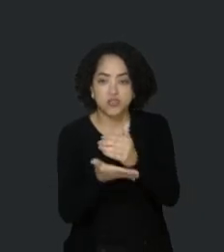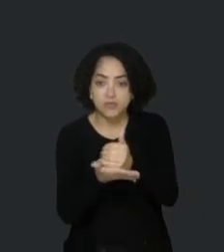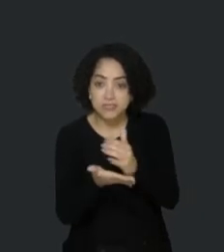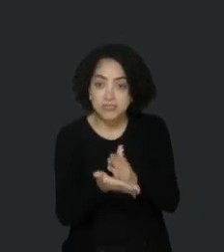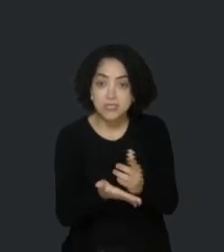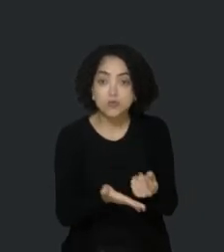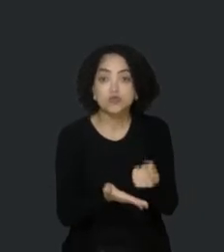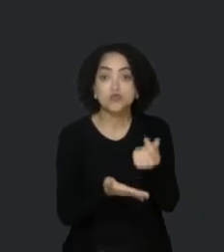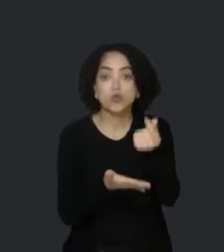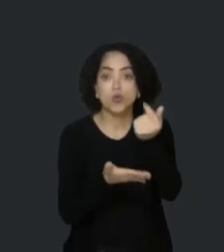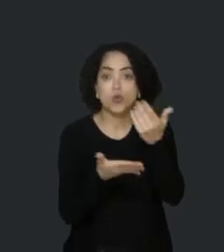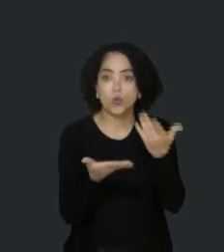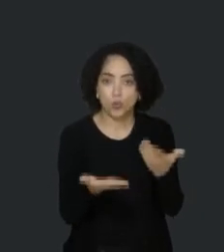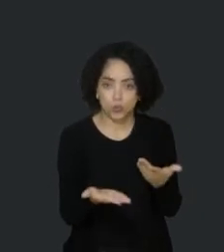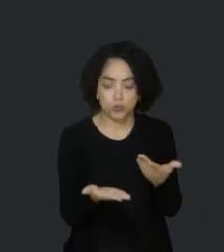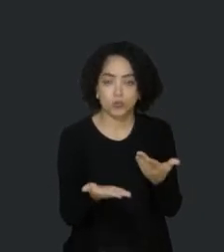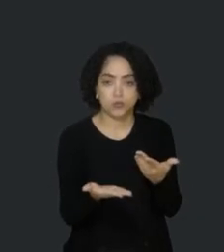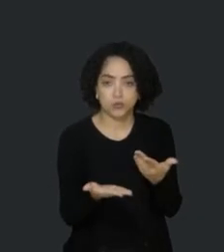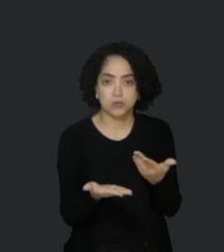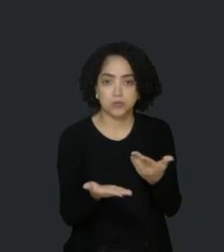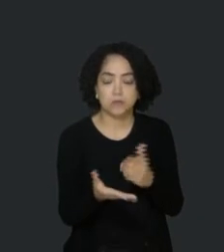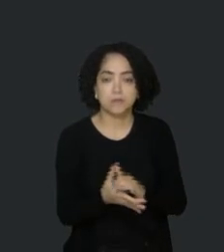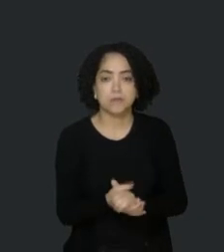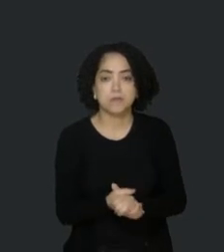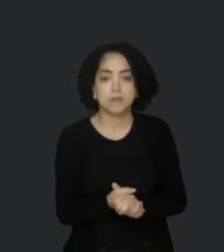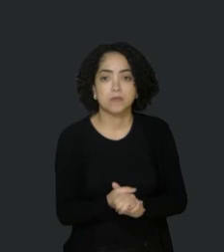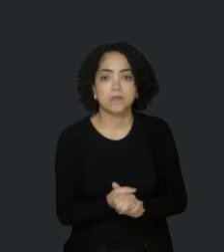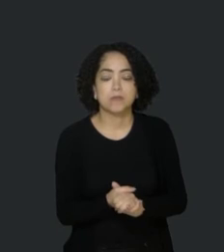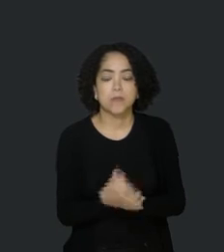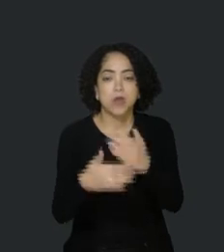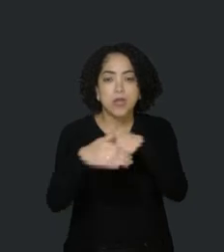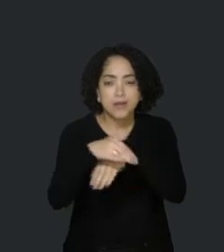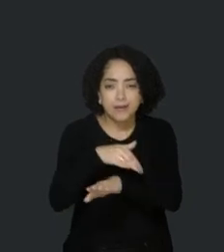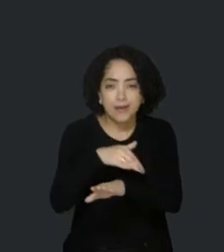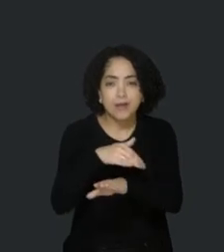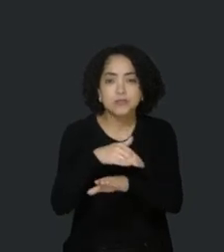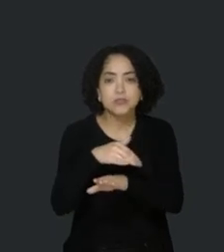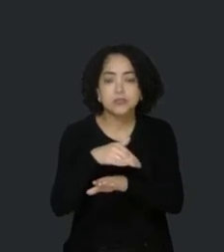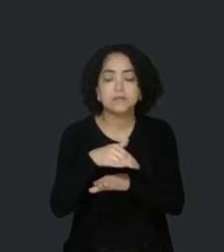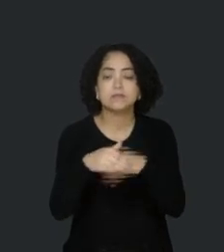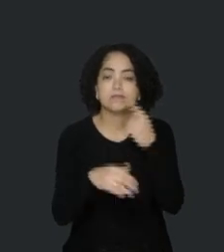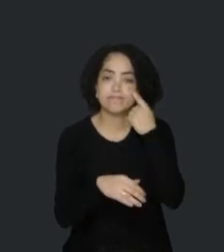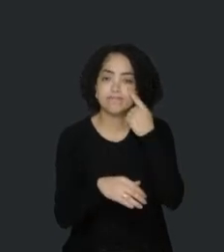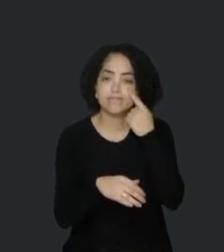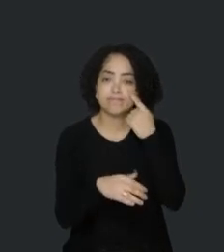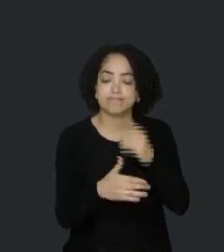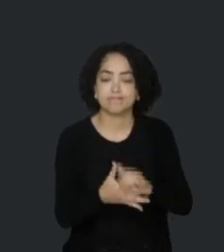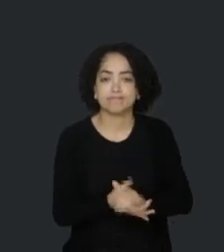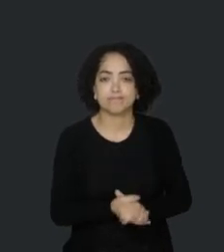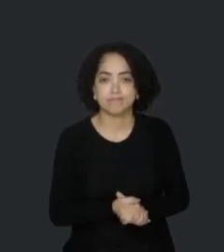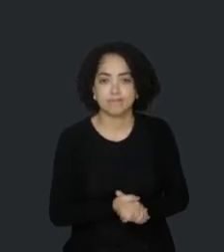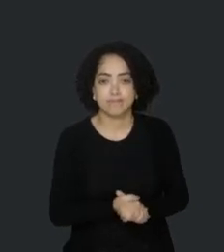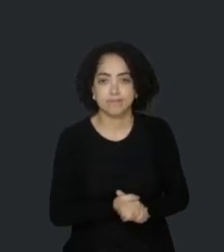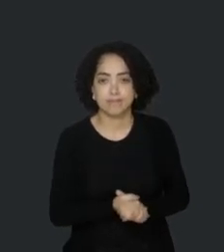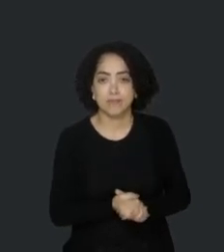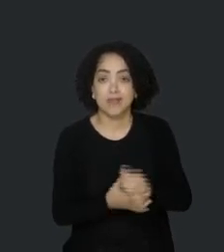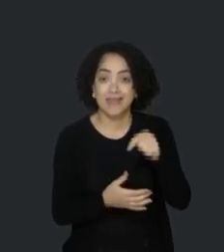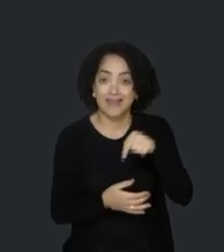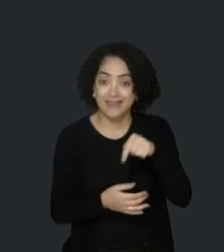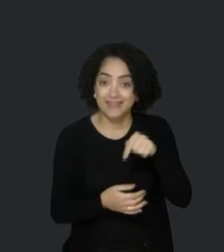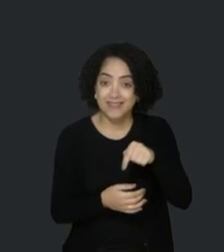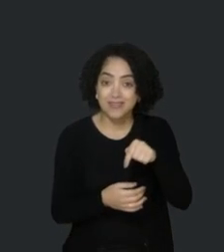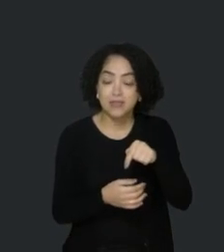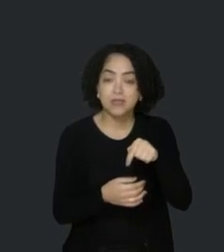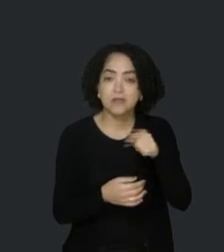dividendos a mais para os investidores a boca de caixa feita no domingo aqui ó mostra no plenário aqui da Assembleia para os cara tárem